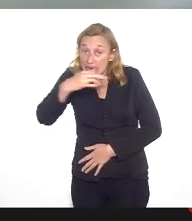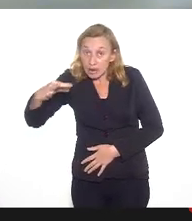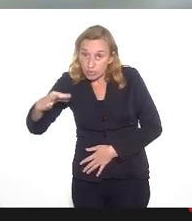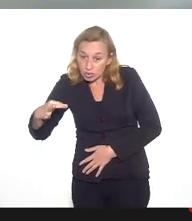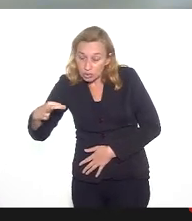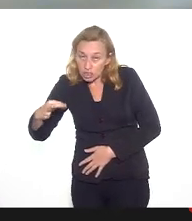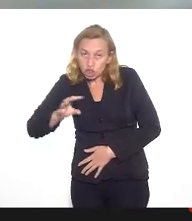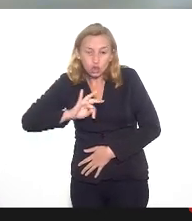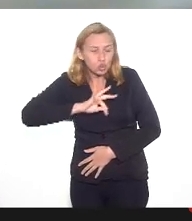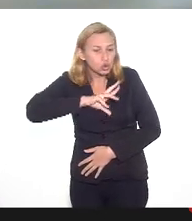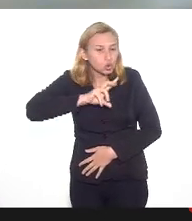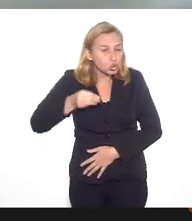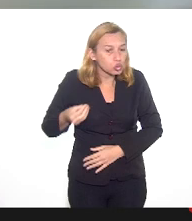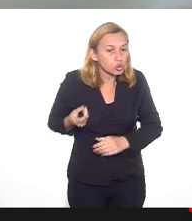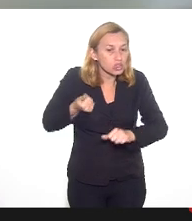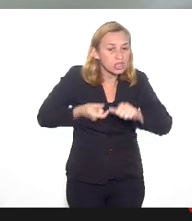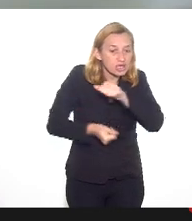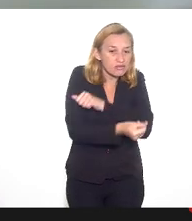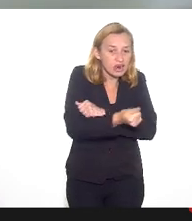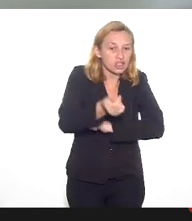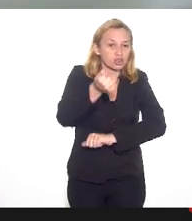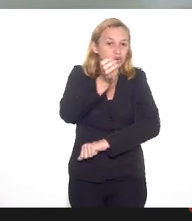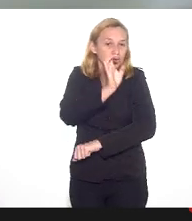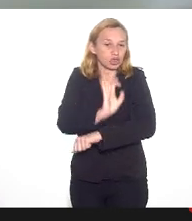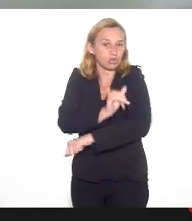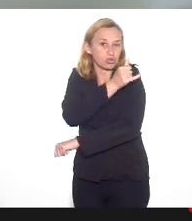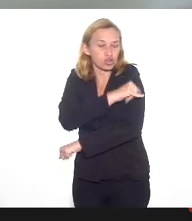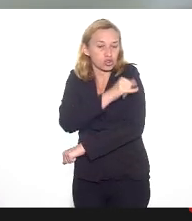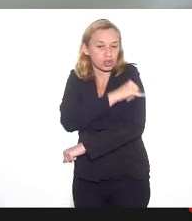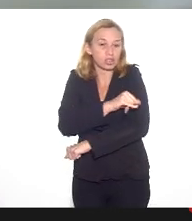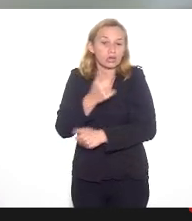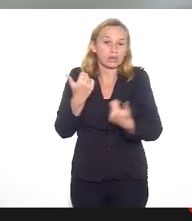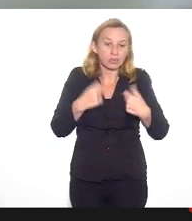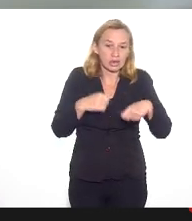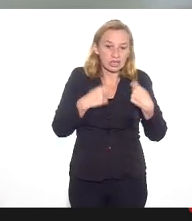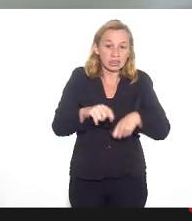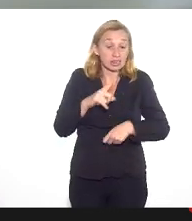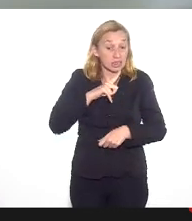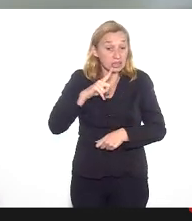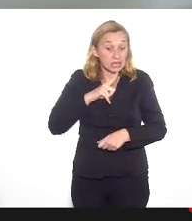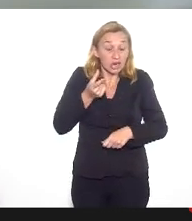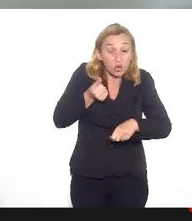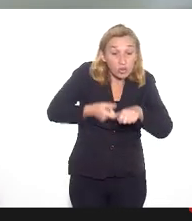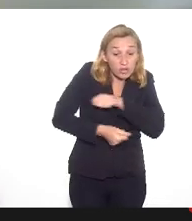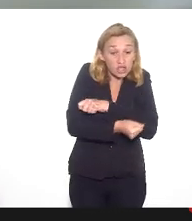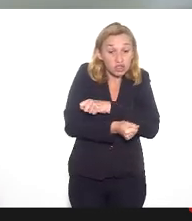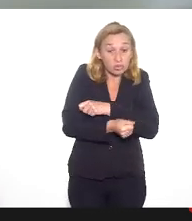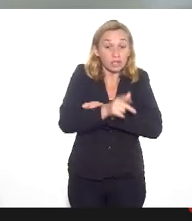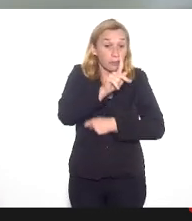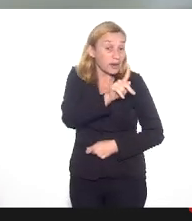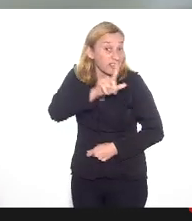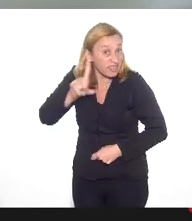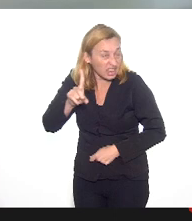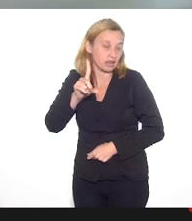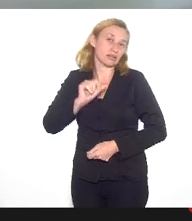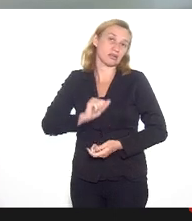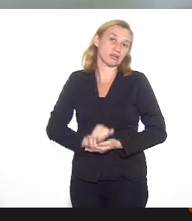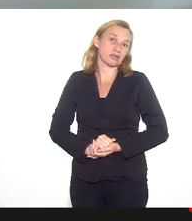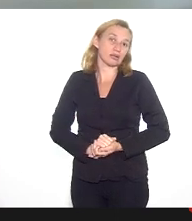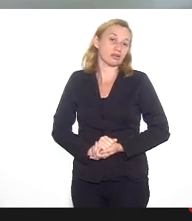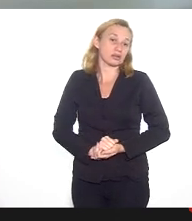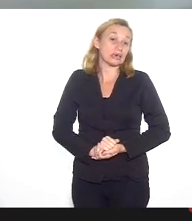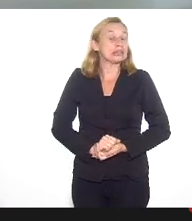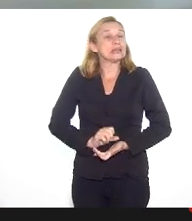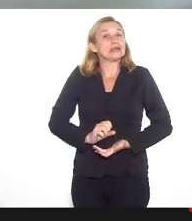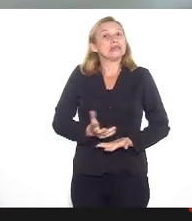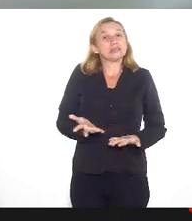de tudo aquilo que se investe no Rio de Janeiro teria que ter o seu percentual de investimento em PD, né? Porque senão a